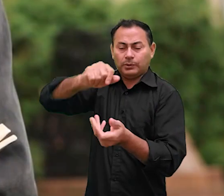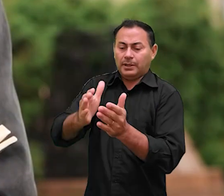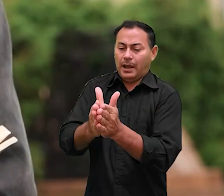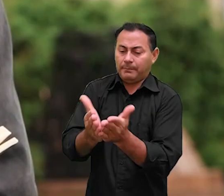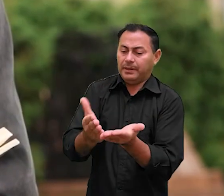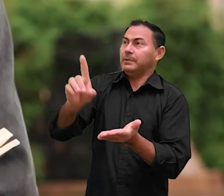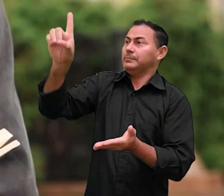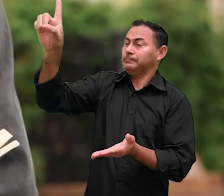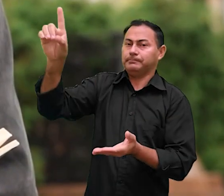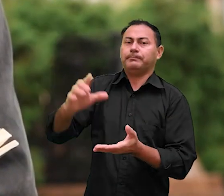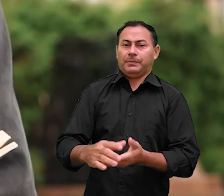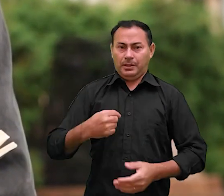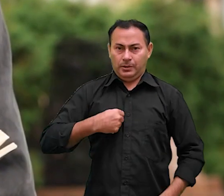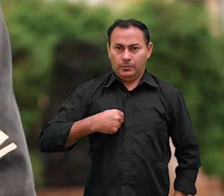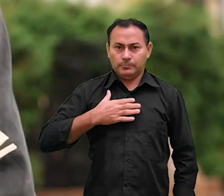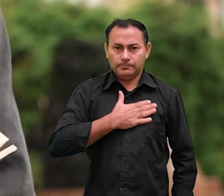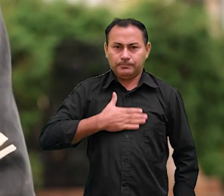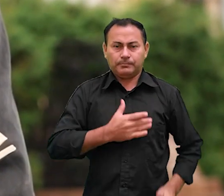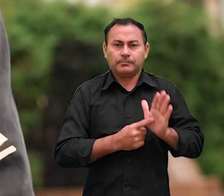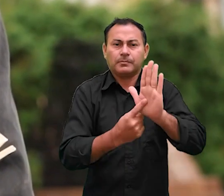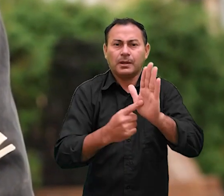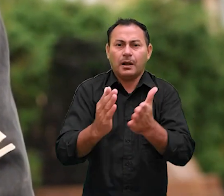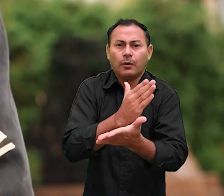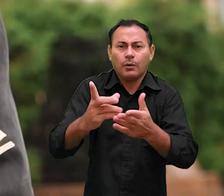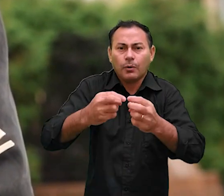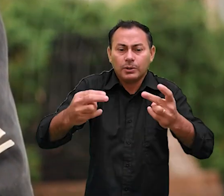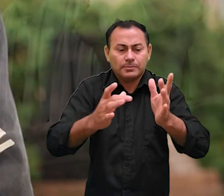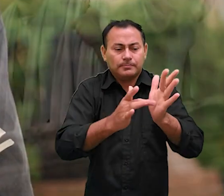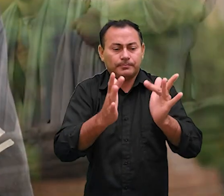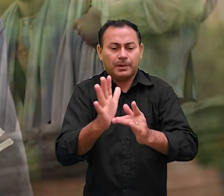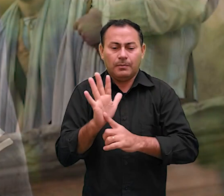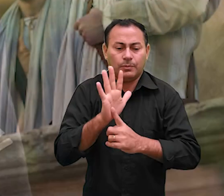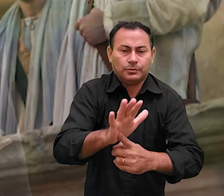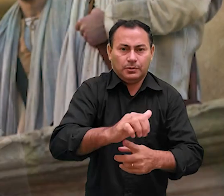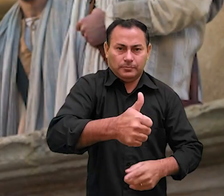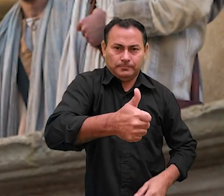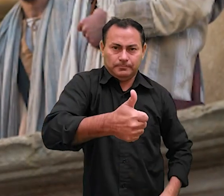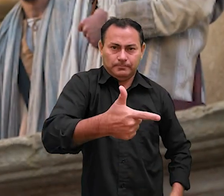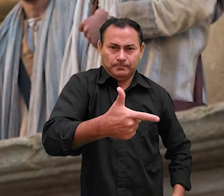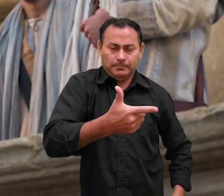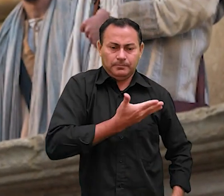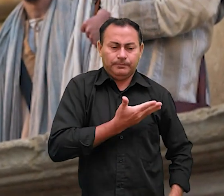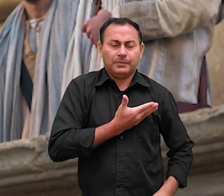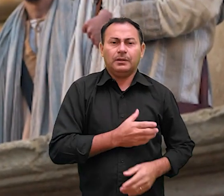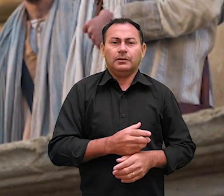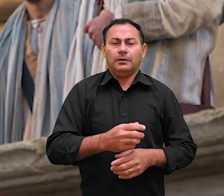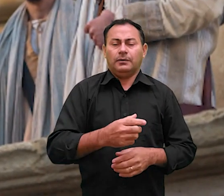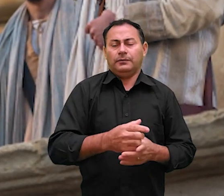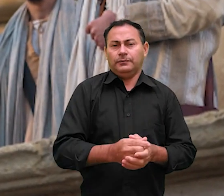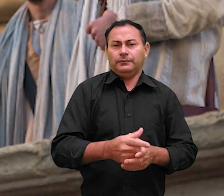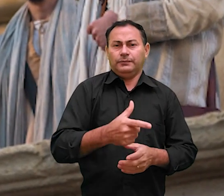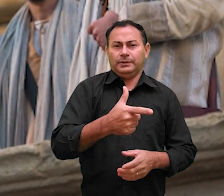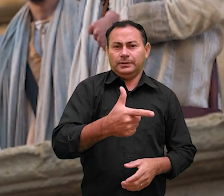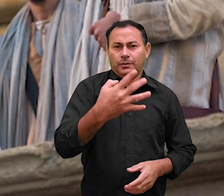a Bíblia Sagrada. Eu gostaria de apresentar dessa vez algumas das coisas que Jesus mostrou aos apóstolos. No 24º